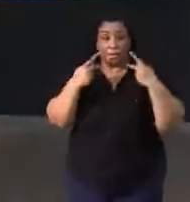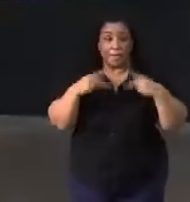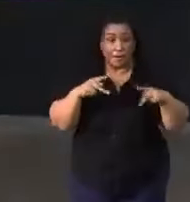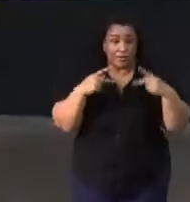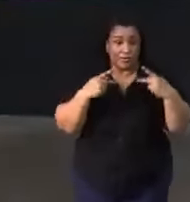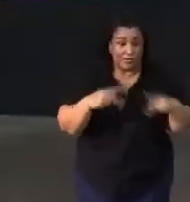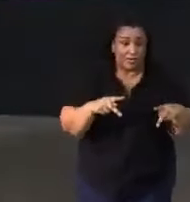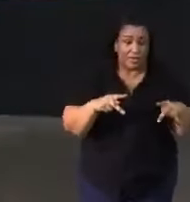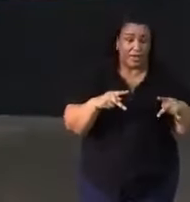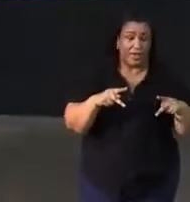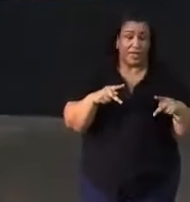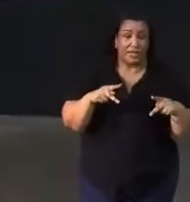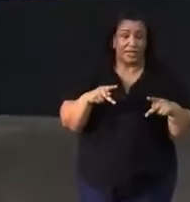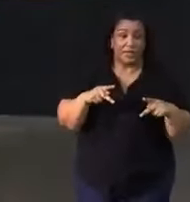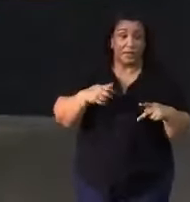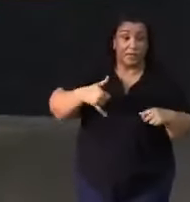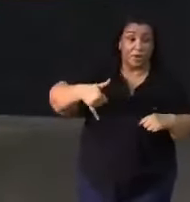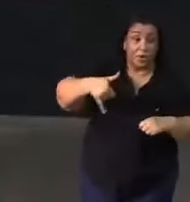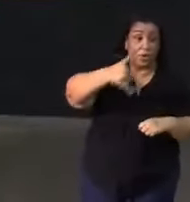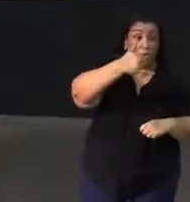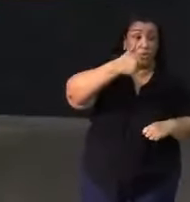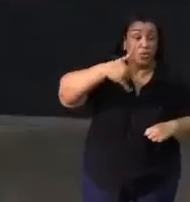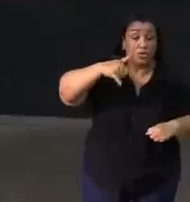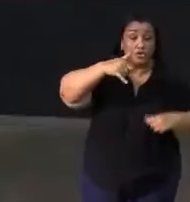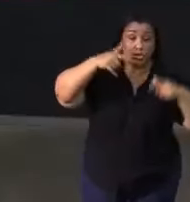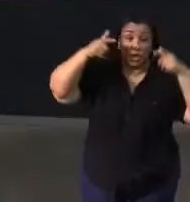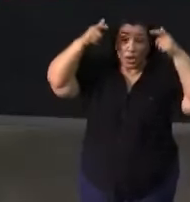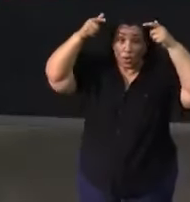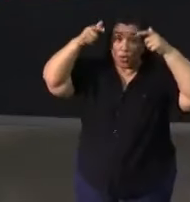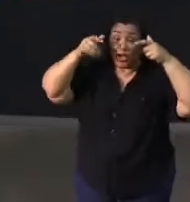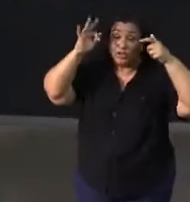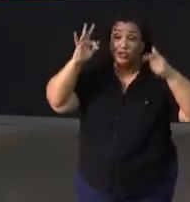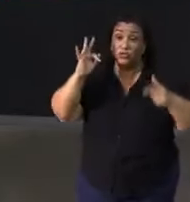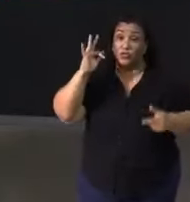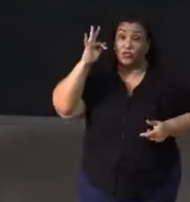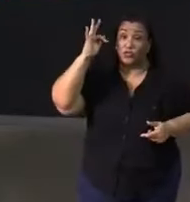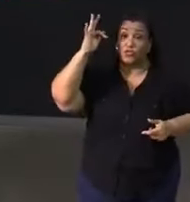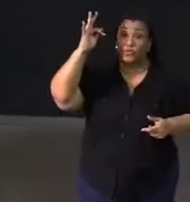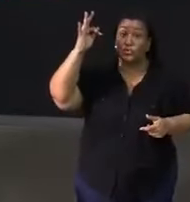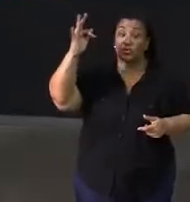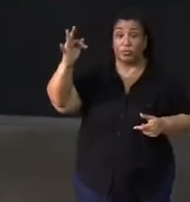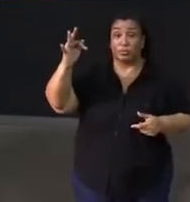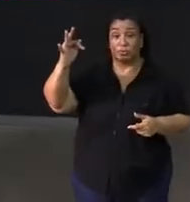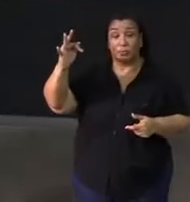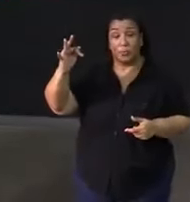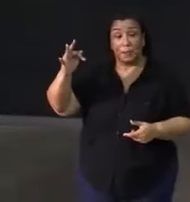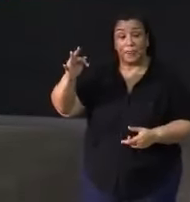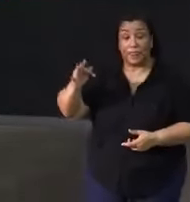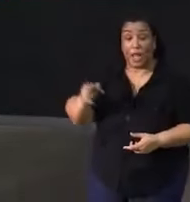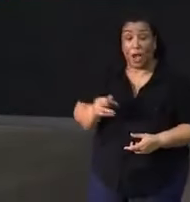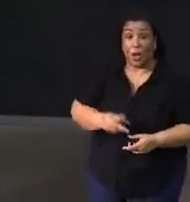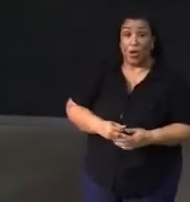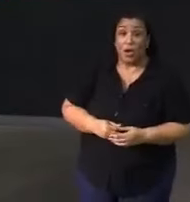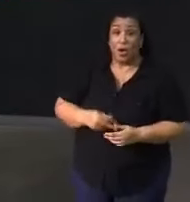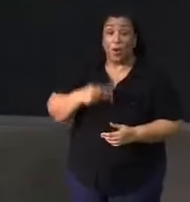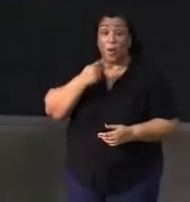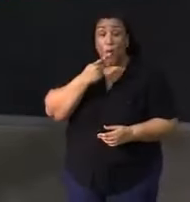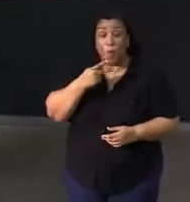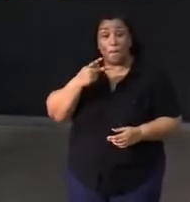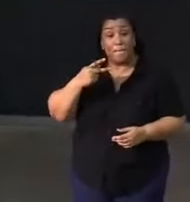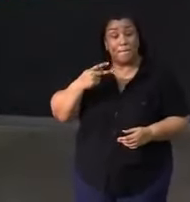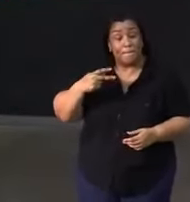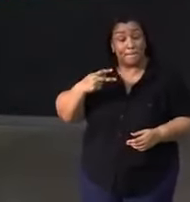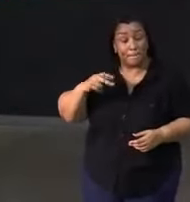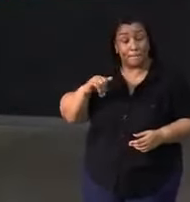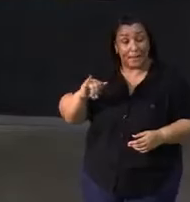nem de chamá-lo. Aliás, o seu pai nem mesmo se lembra que ele existe. É o próprio Samuel, depois de